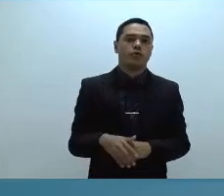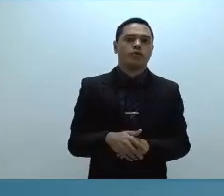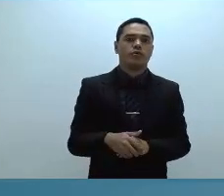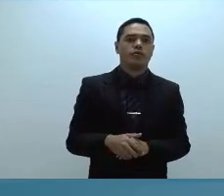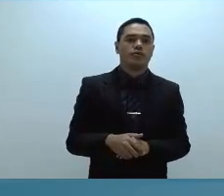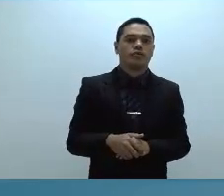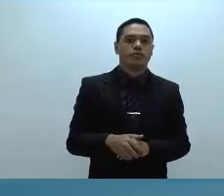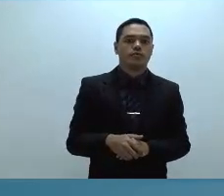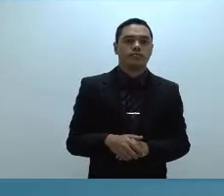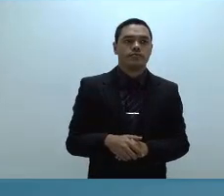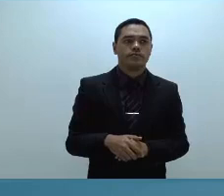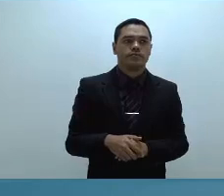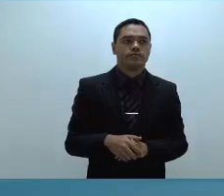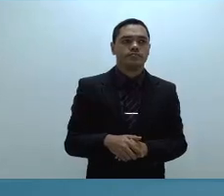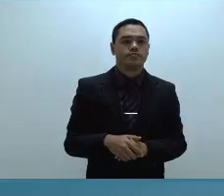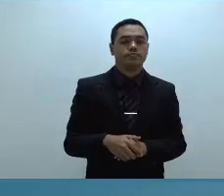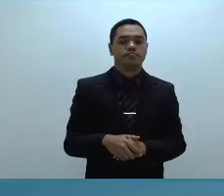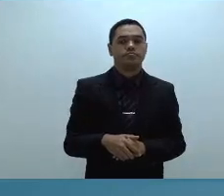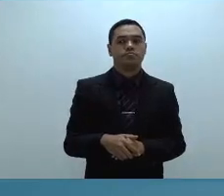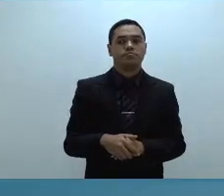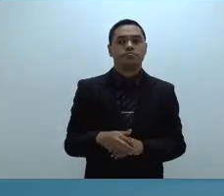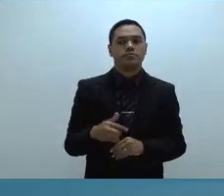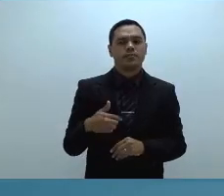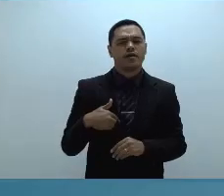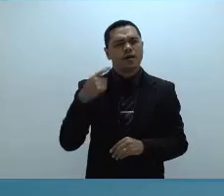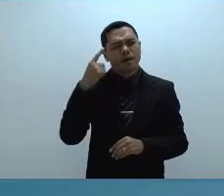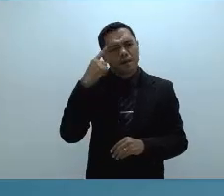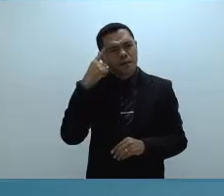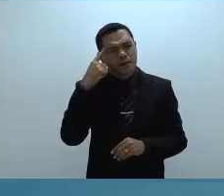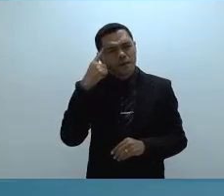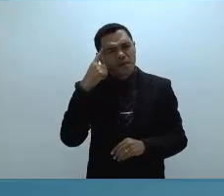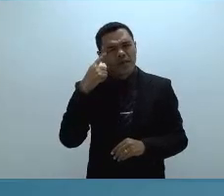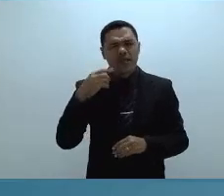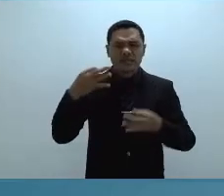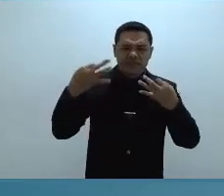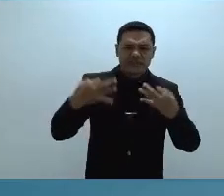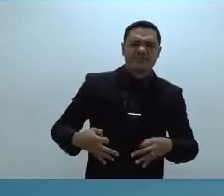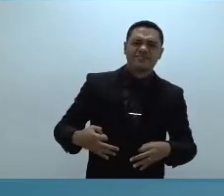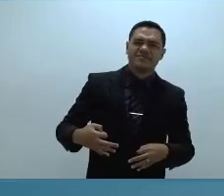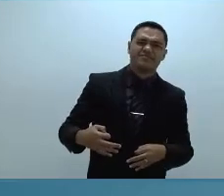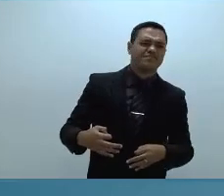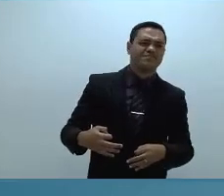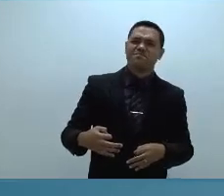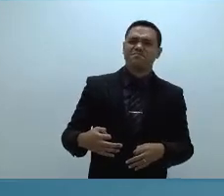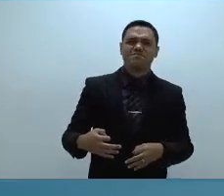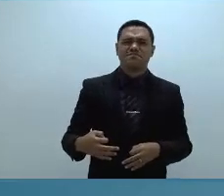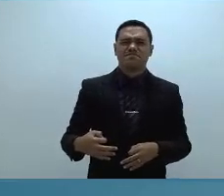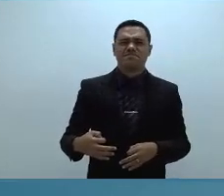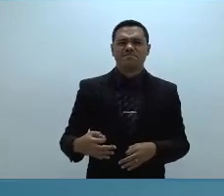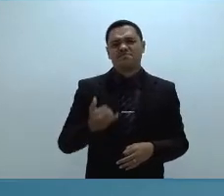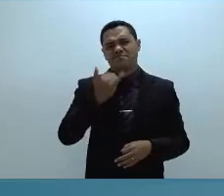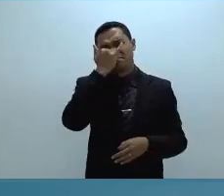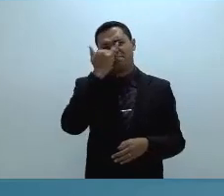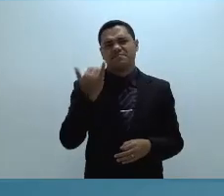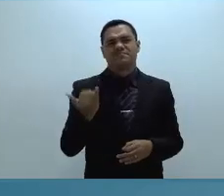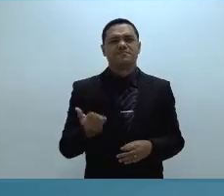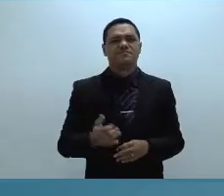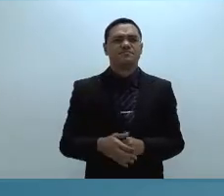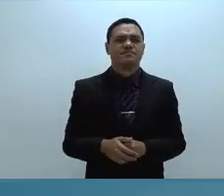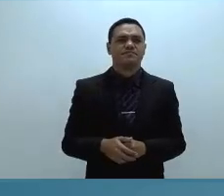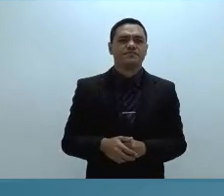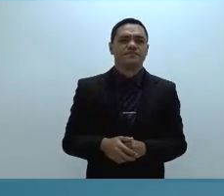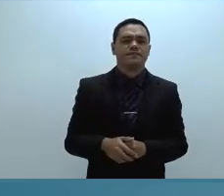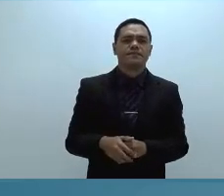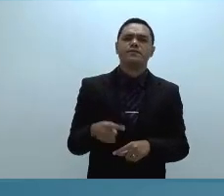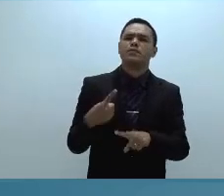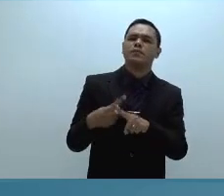O que me parece ser um pensamento equivocado, porque, em suma, das turmas.